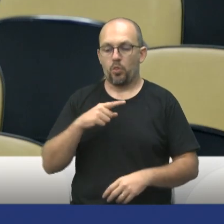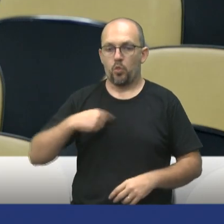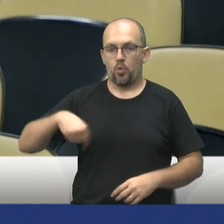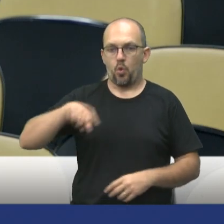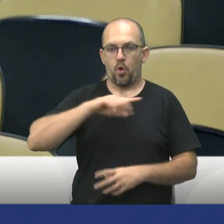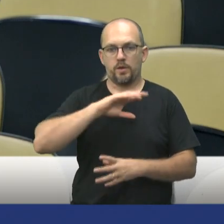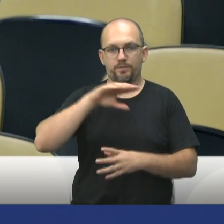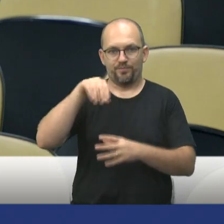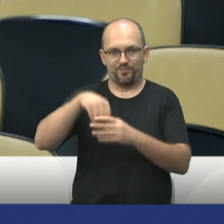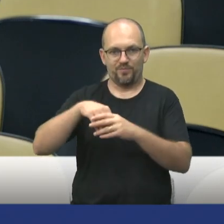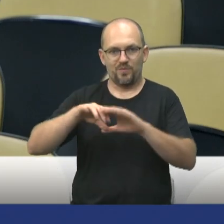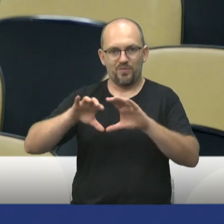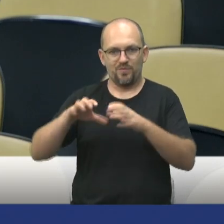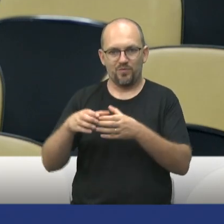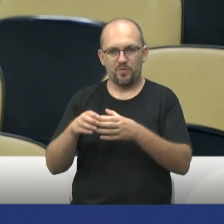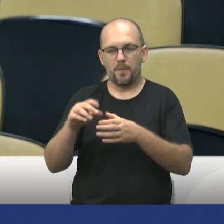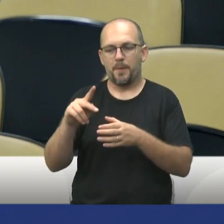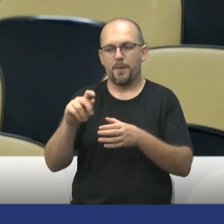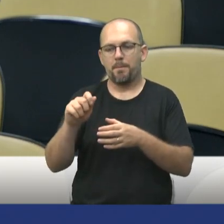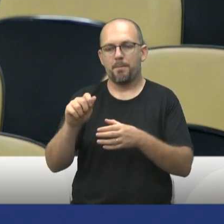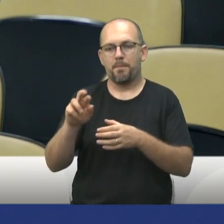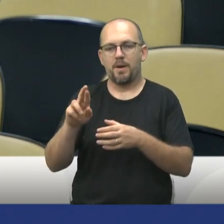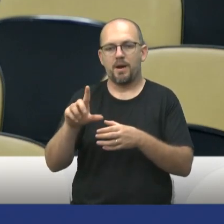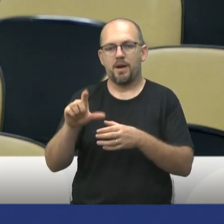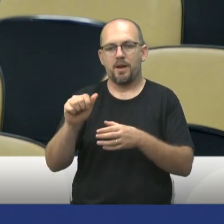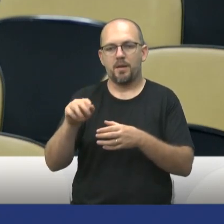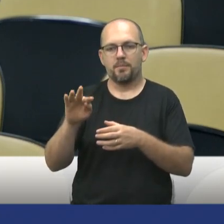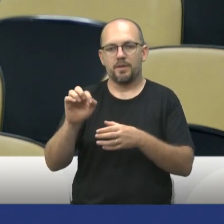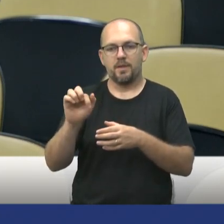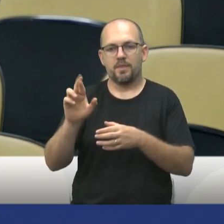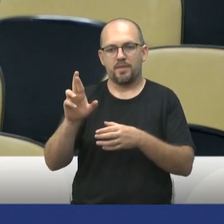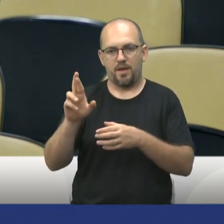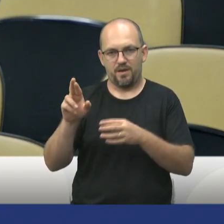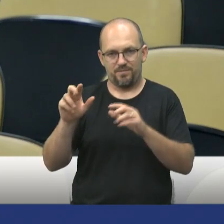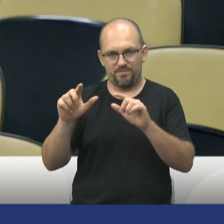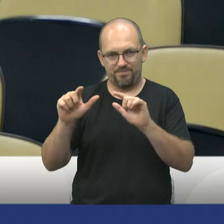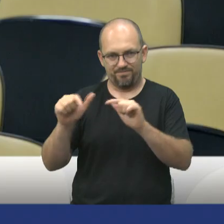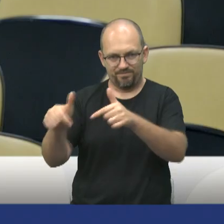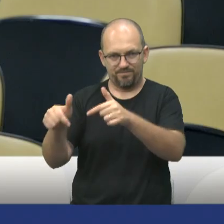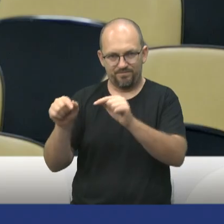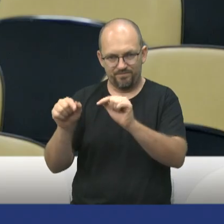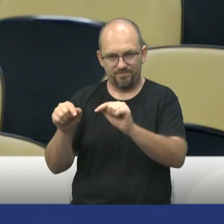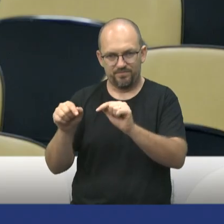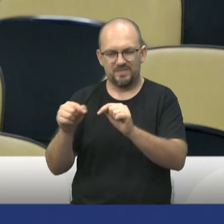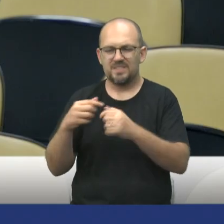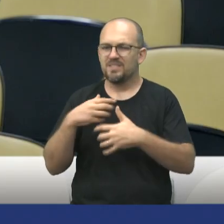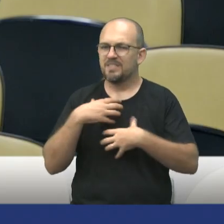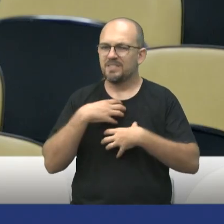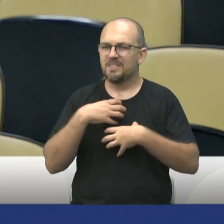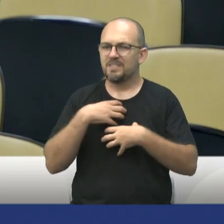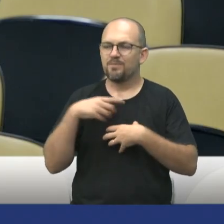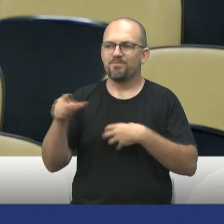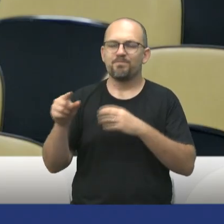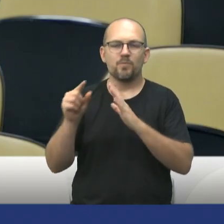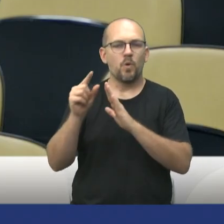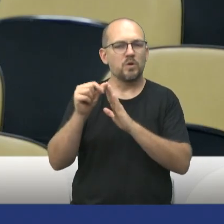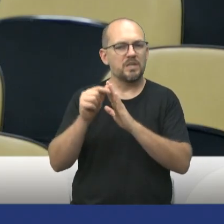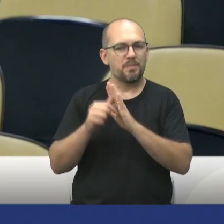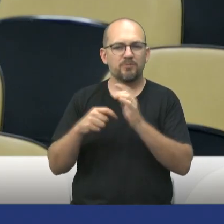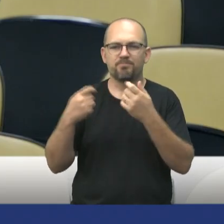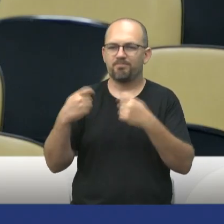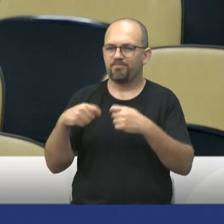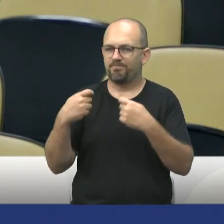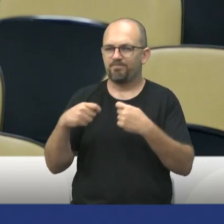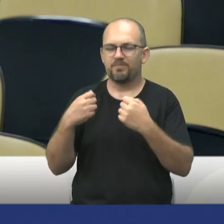parlamentar, nós sentimos que dentro desse orçamento é muito preciso um